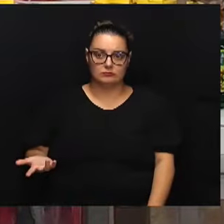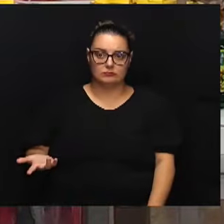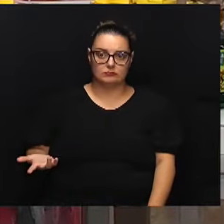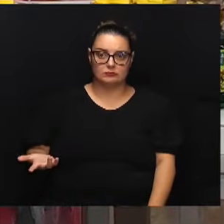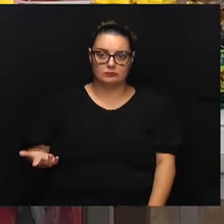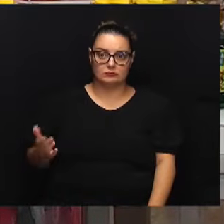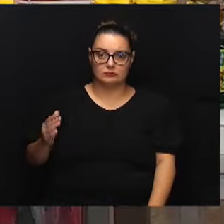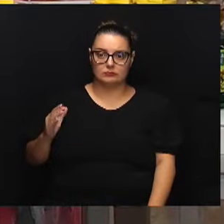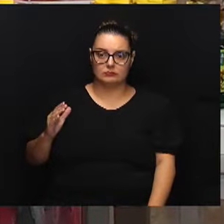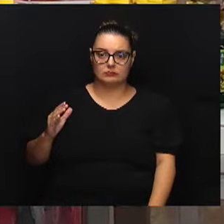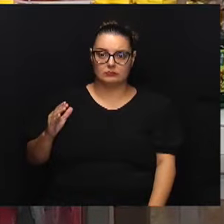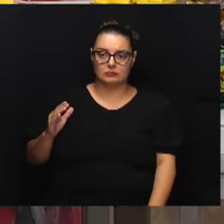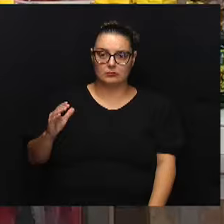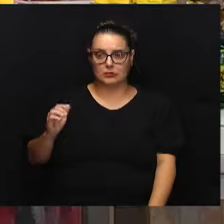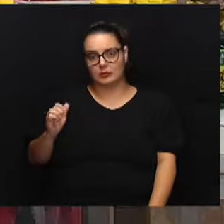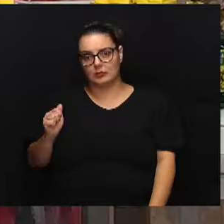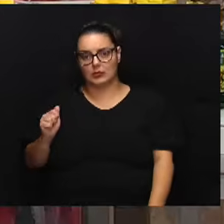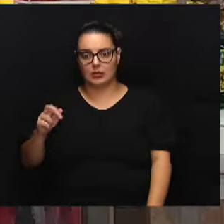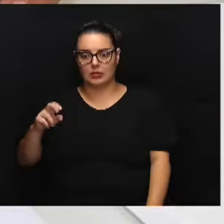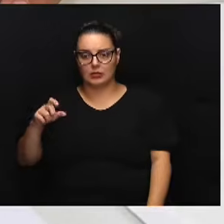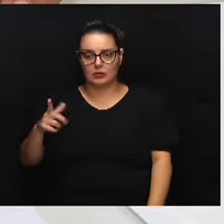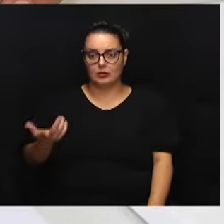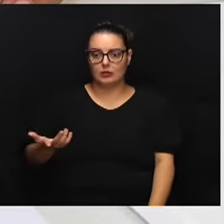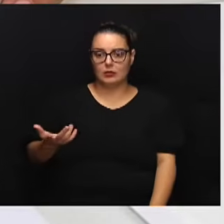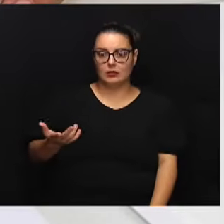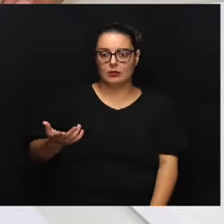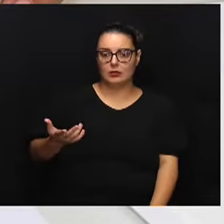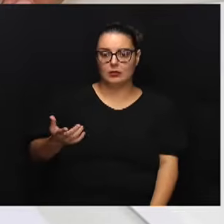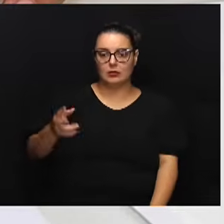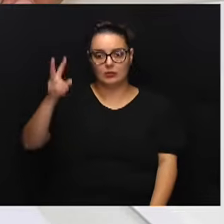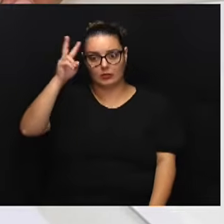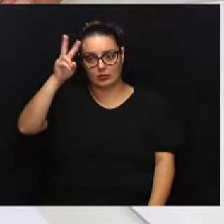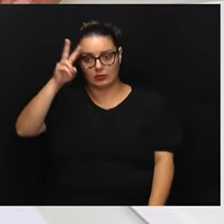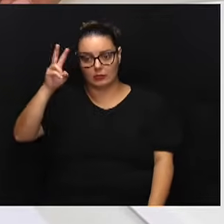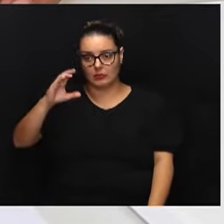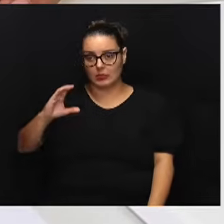Carol com C, né? Aqui, eu vou imaginar uma letra C.